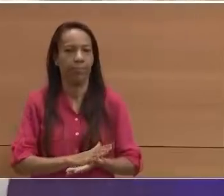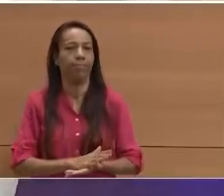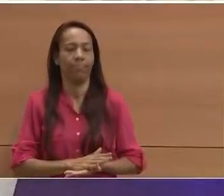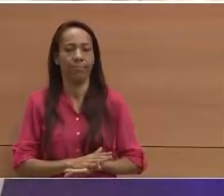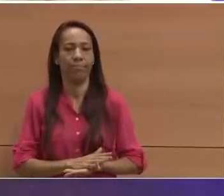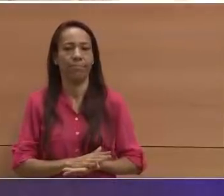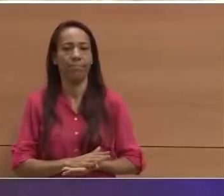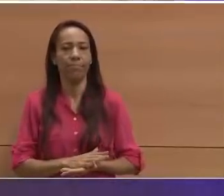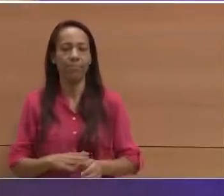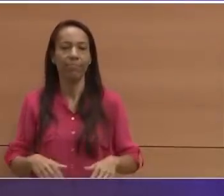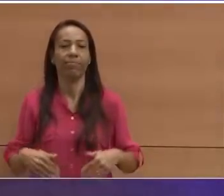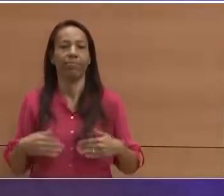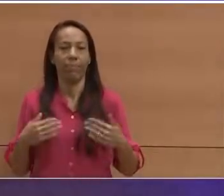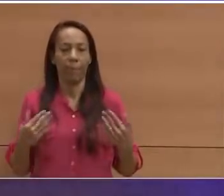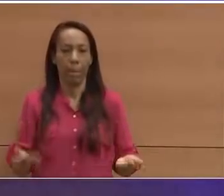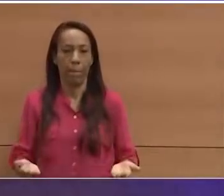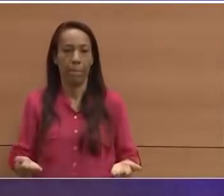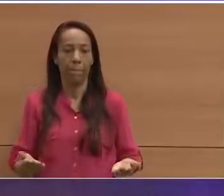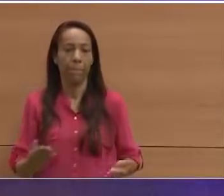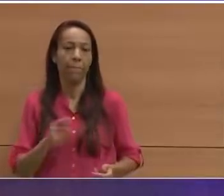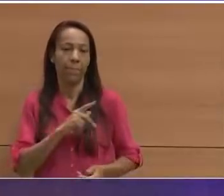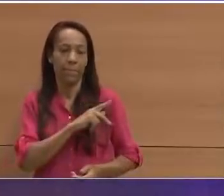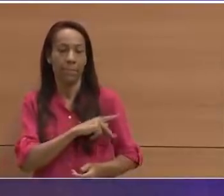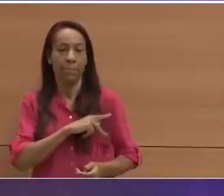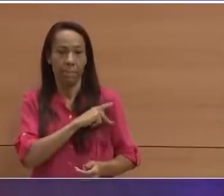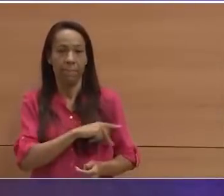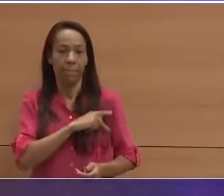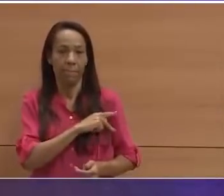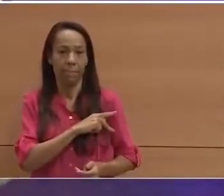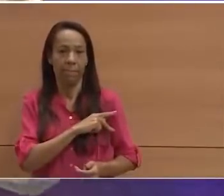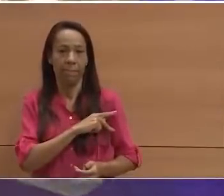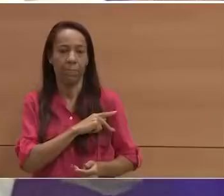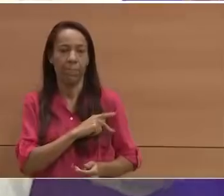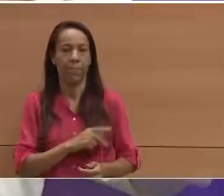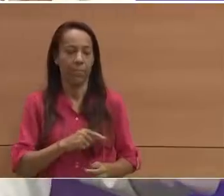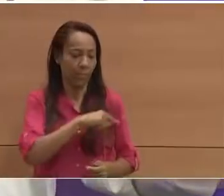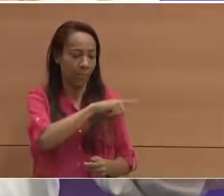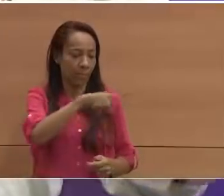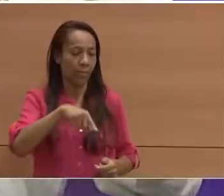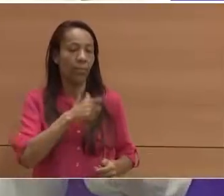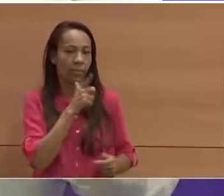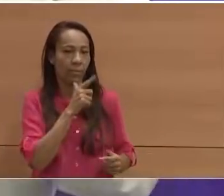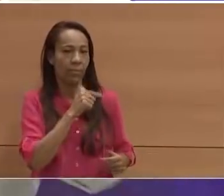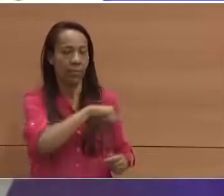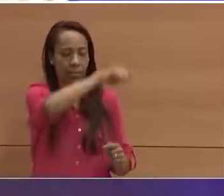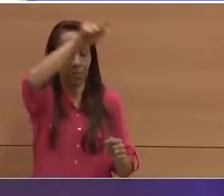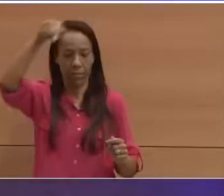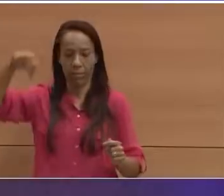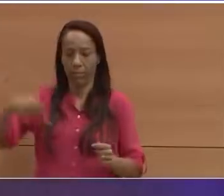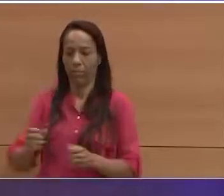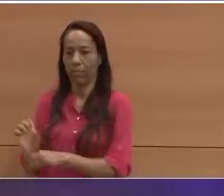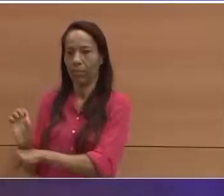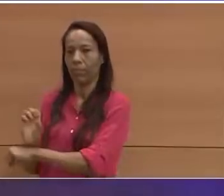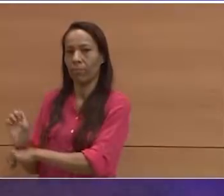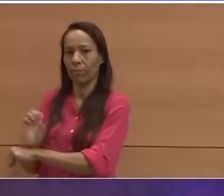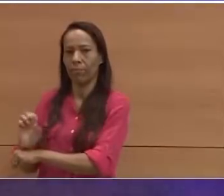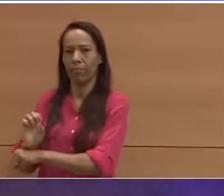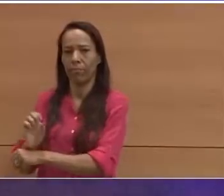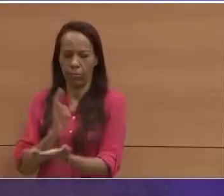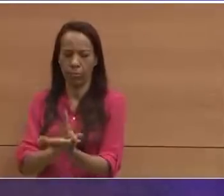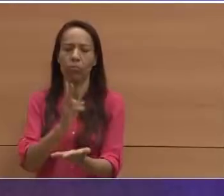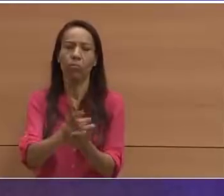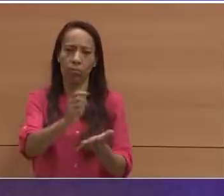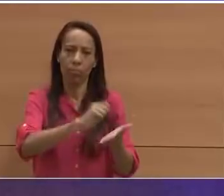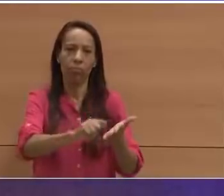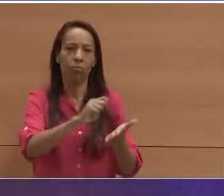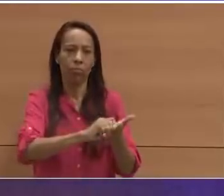provavelmente depois da volta da ilha para Éfeso novamente, ele continuou servindo a igreja, escreveu a primeira epístola, a segunda epístola e a terceira